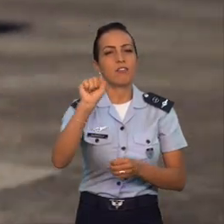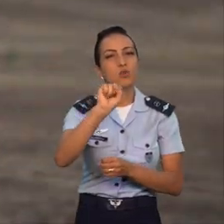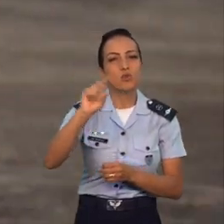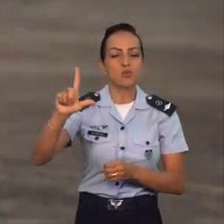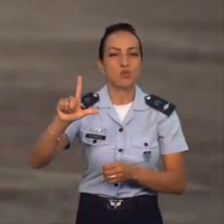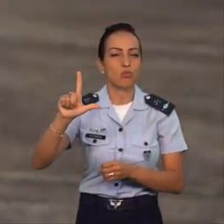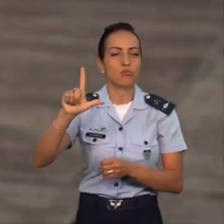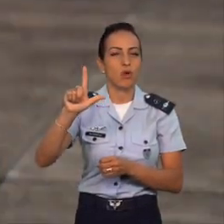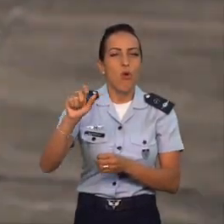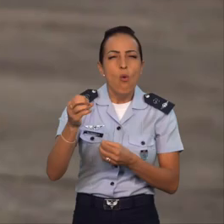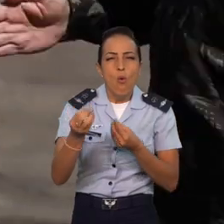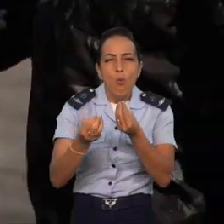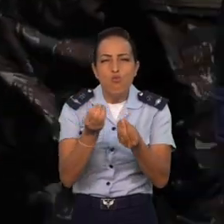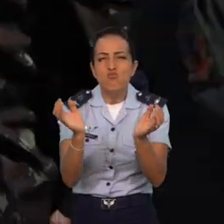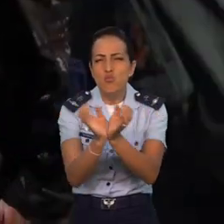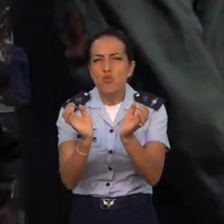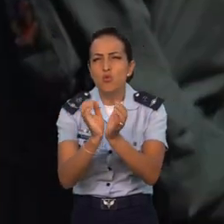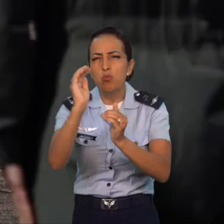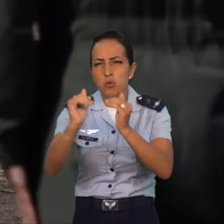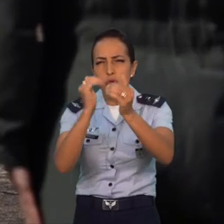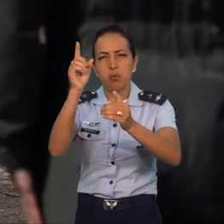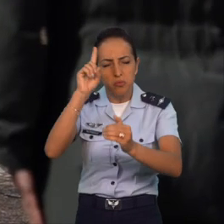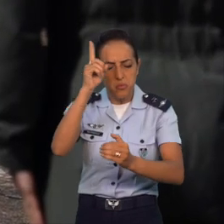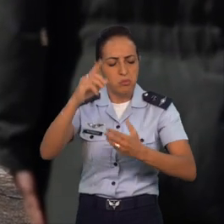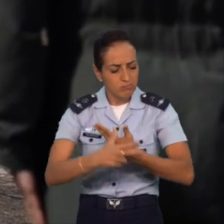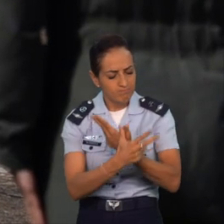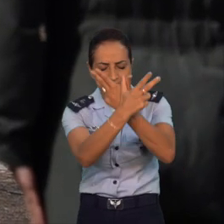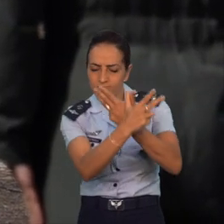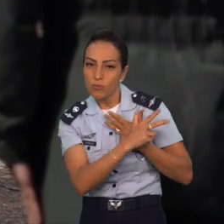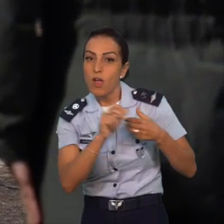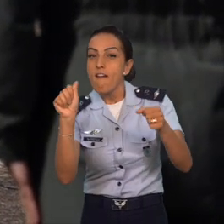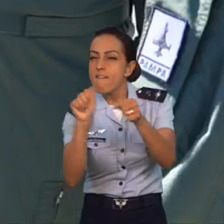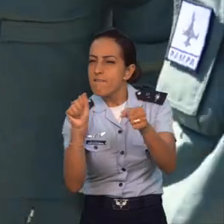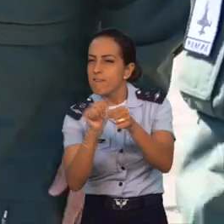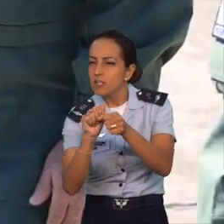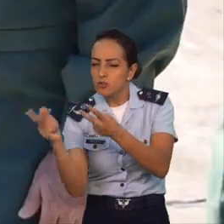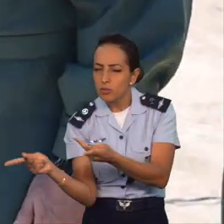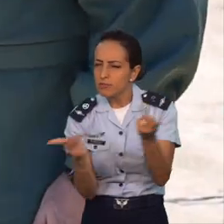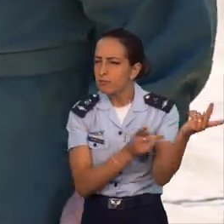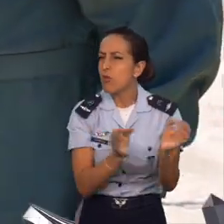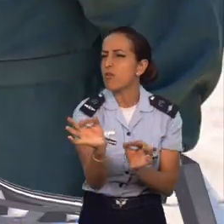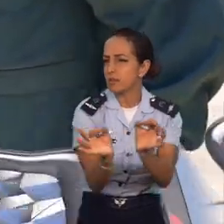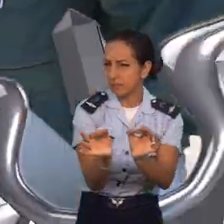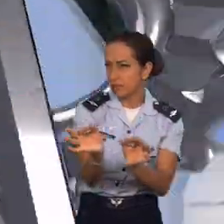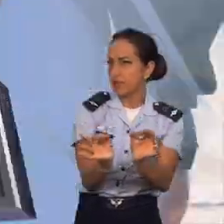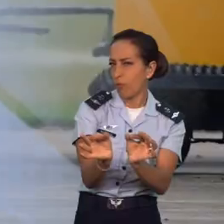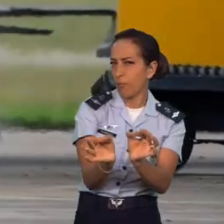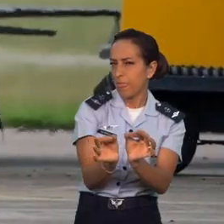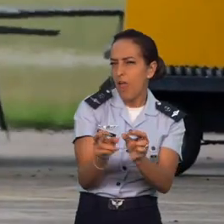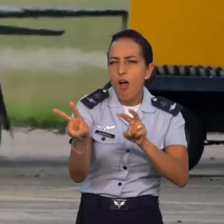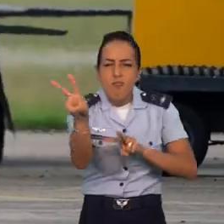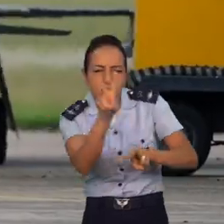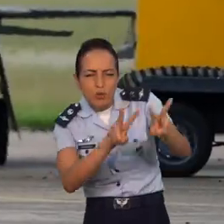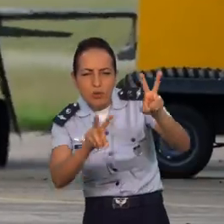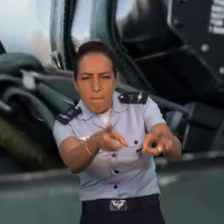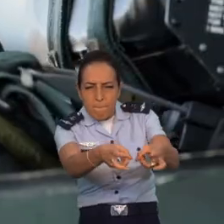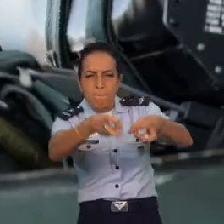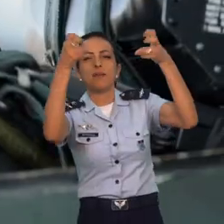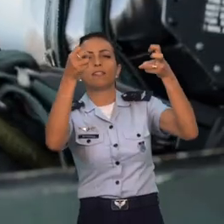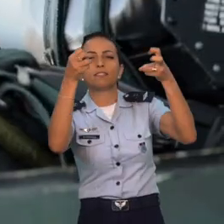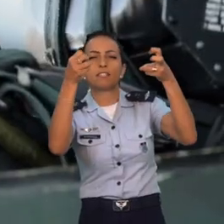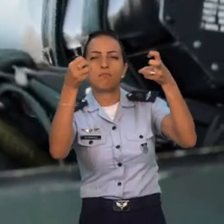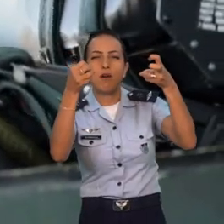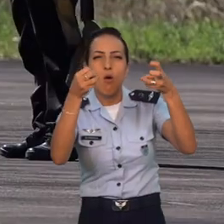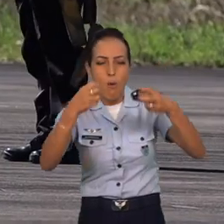no Rio Grande do Sul, uma comitiva do Alto Comando da Aeronáutica realizou visita operacional. Visualize a